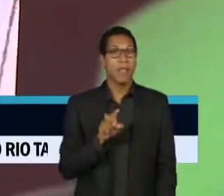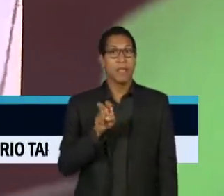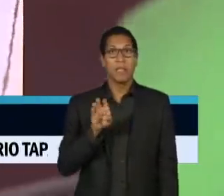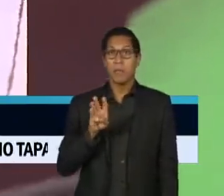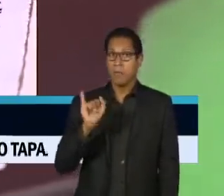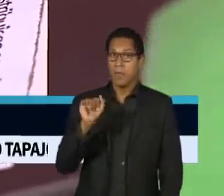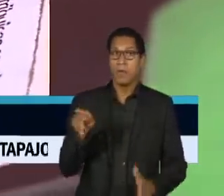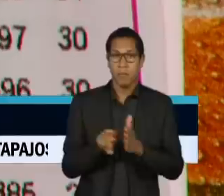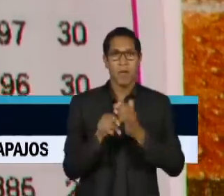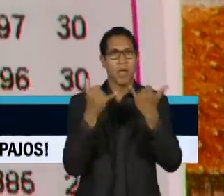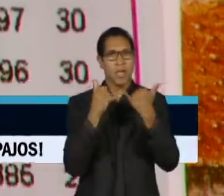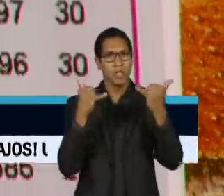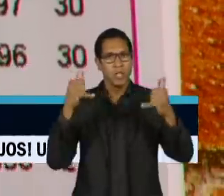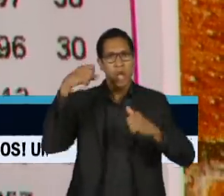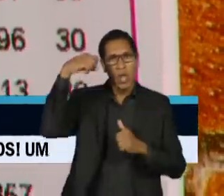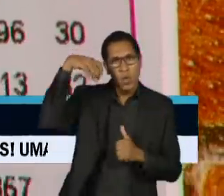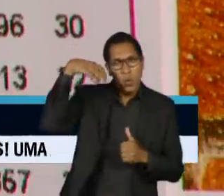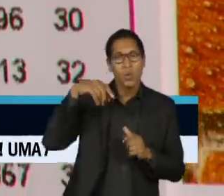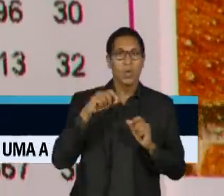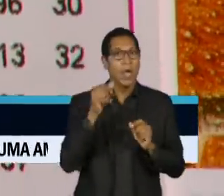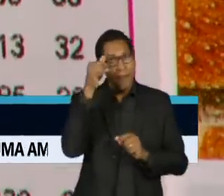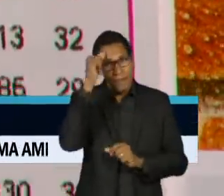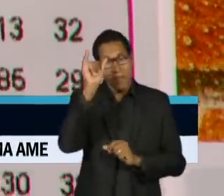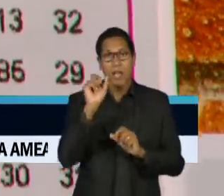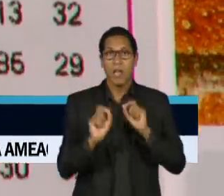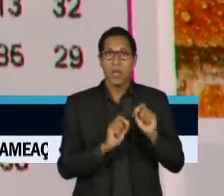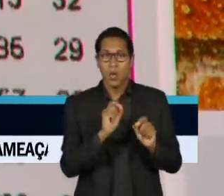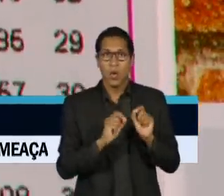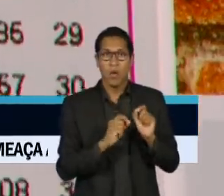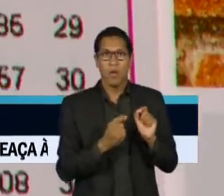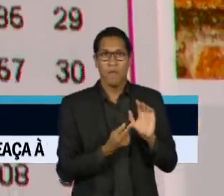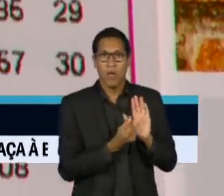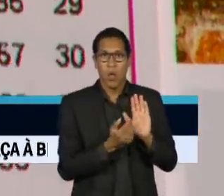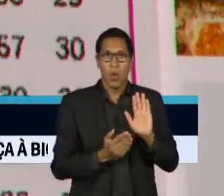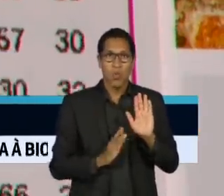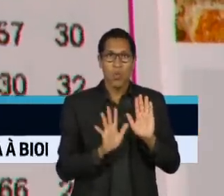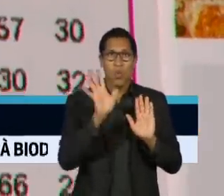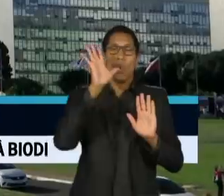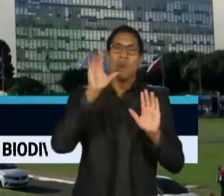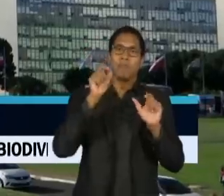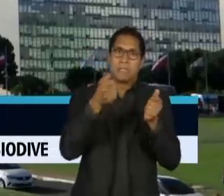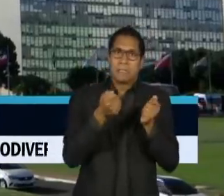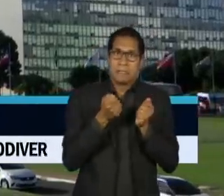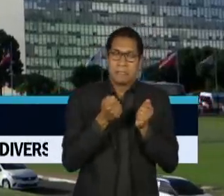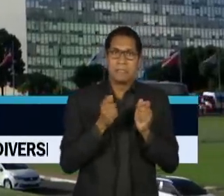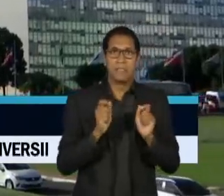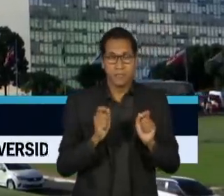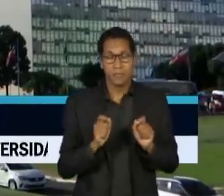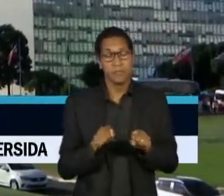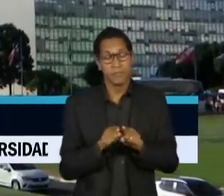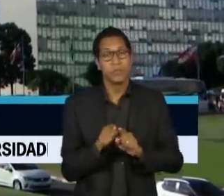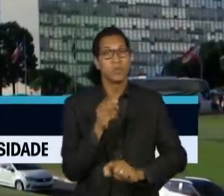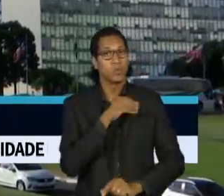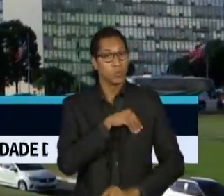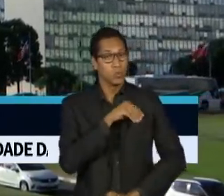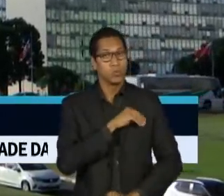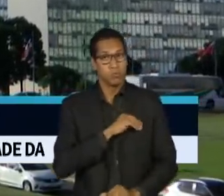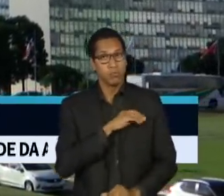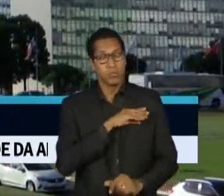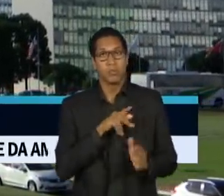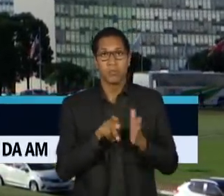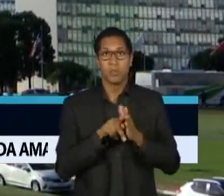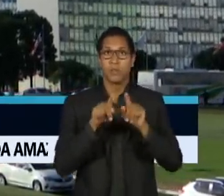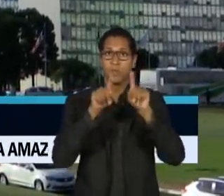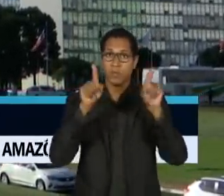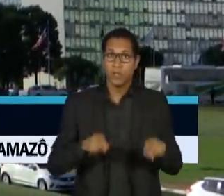setor elétrico para tentar evitar um aumento de mais de 20% nas contas de luz. O reajuste salarial dos servidores federais